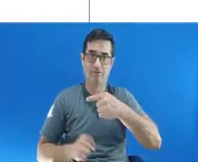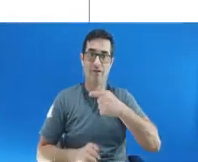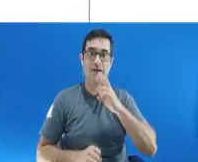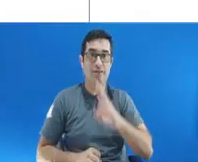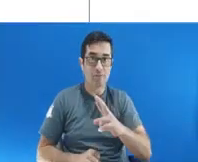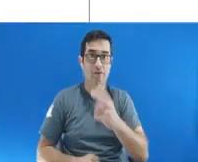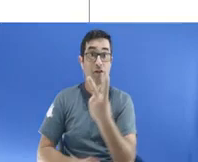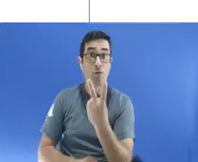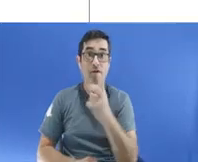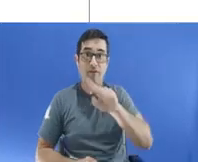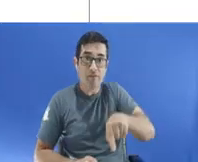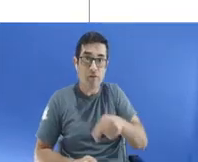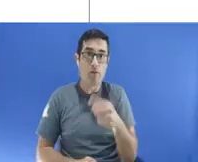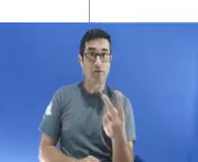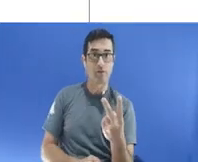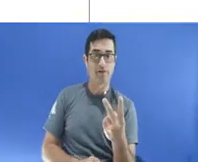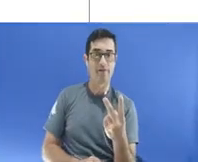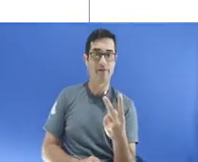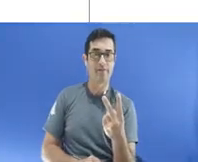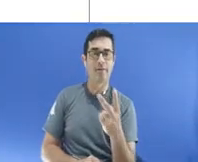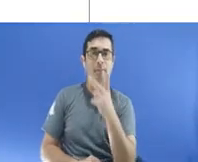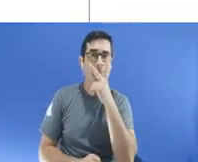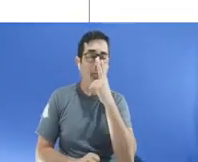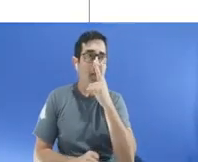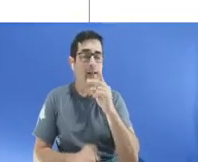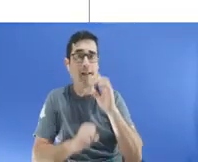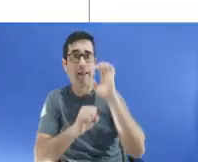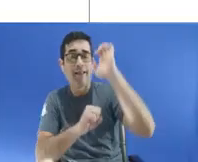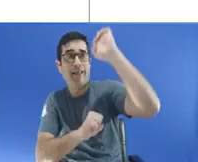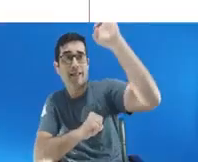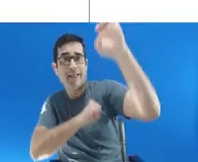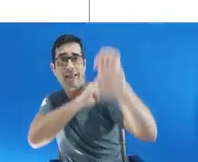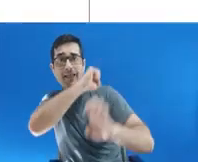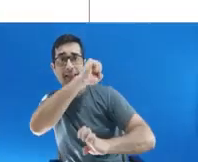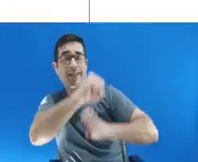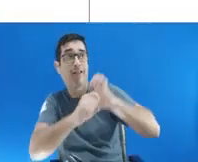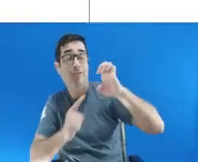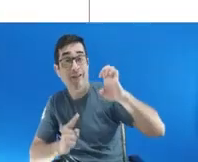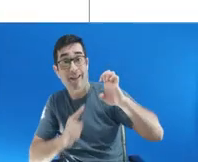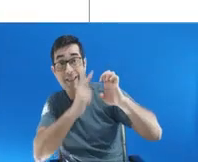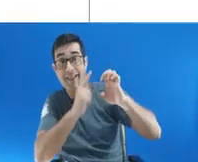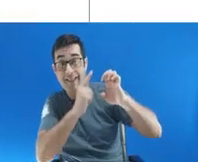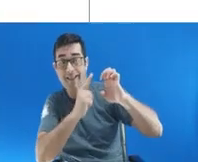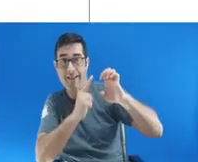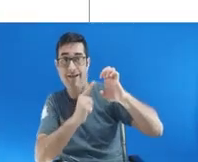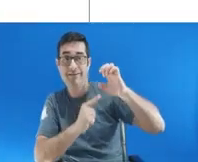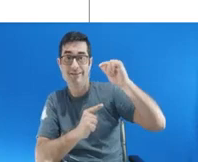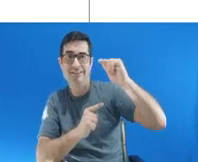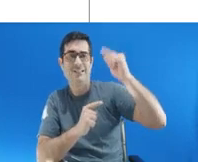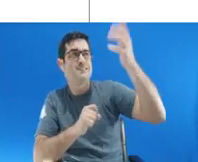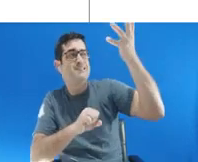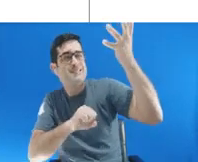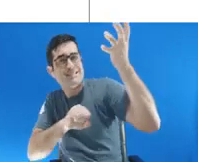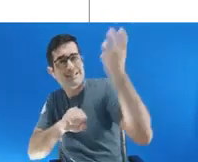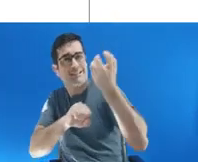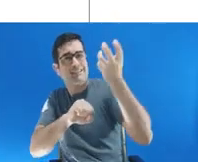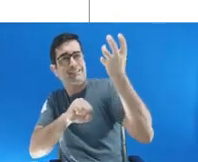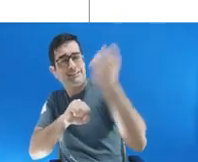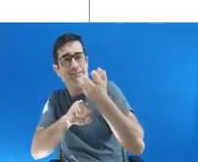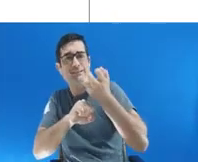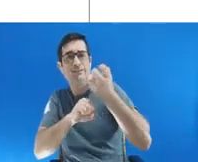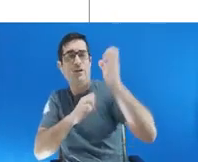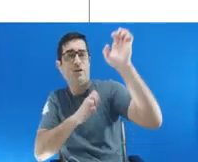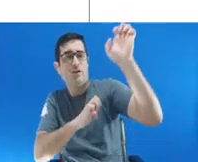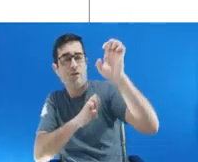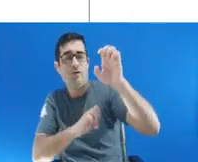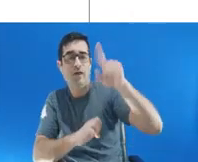esse elétron sentisse atração por algo um pouco mais do que 2 prótons.